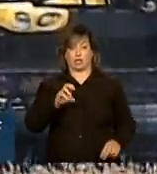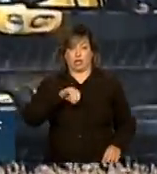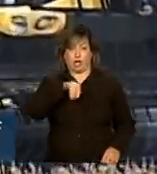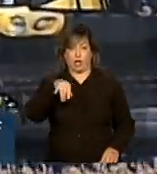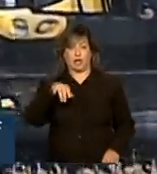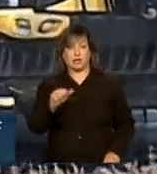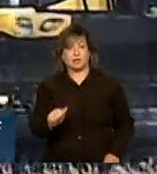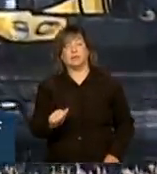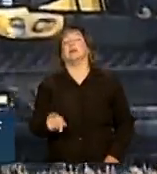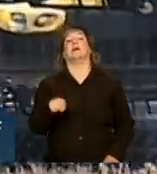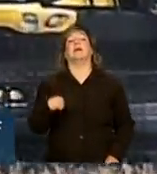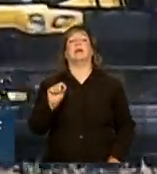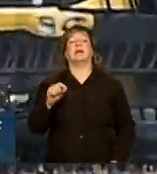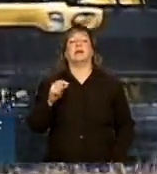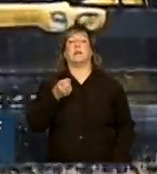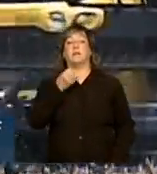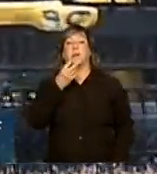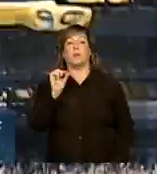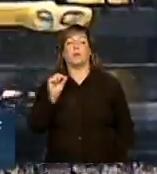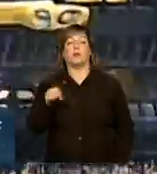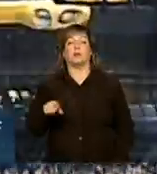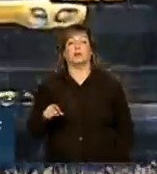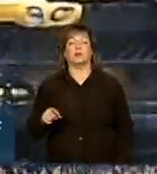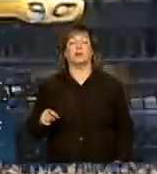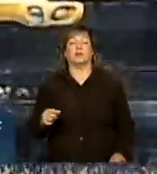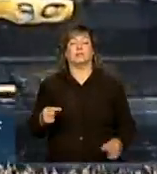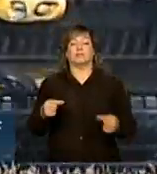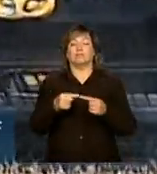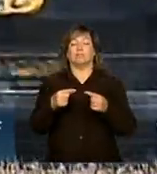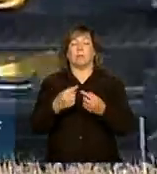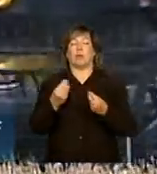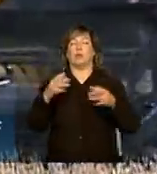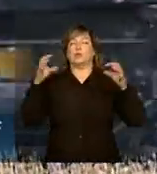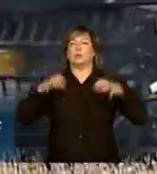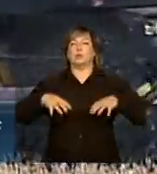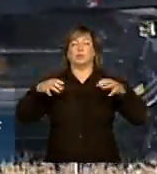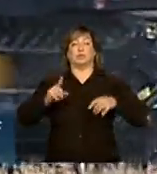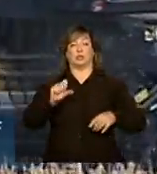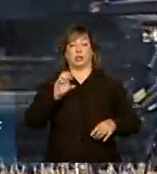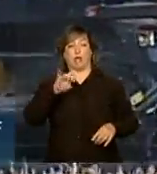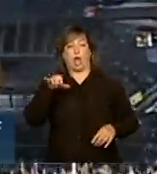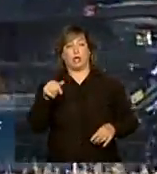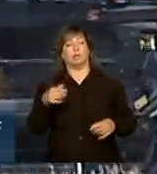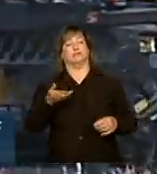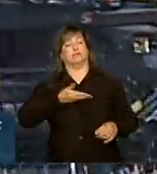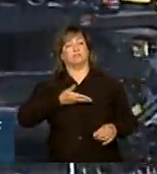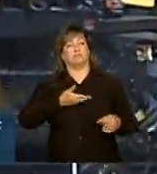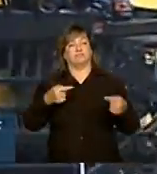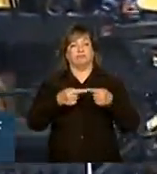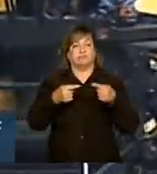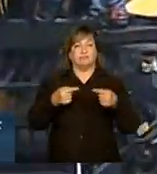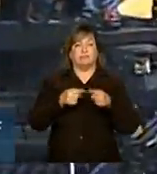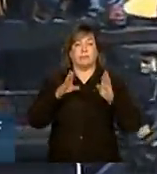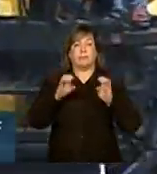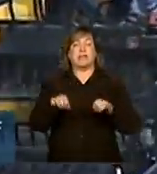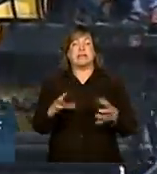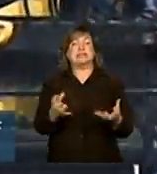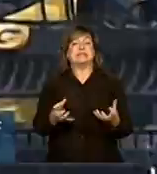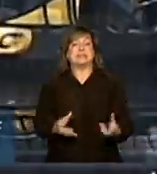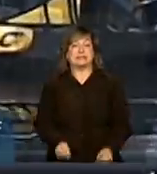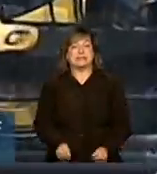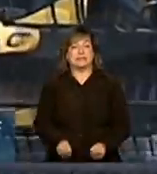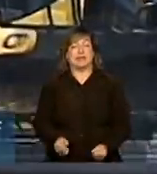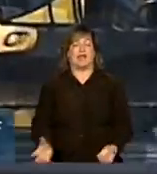é que não haja muita umidade né que não haja muita chuva a chuva em excesso também